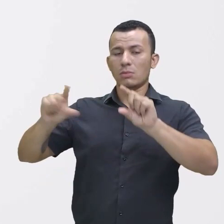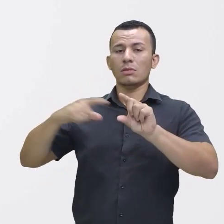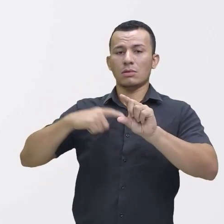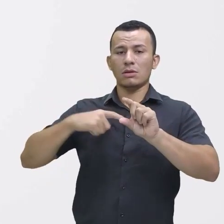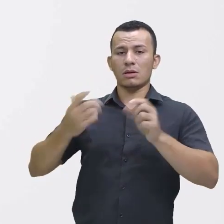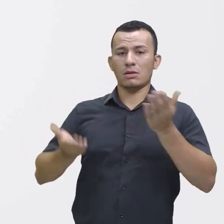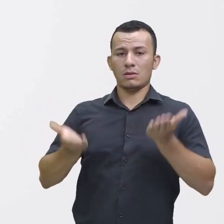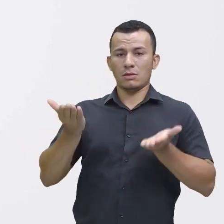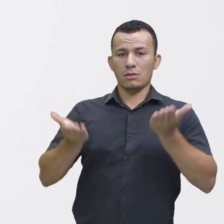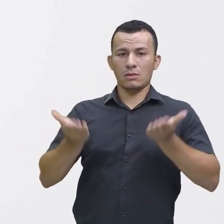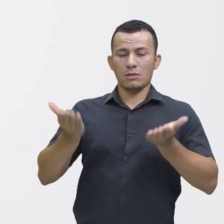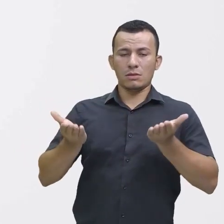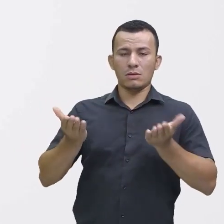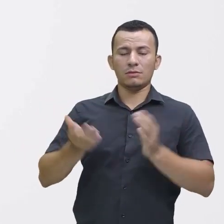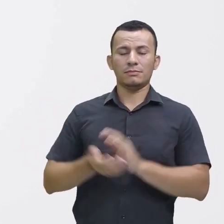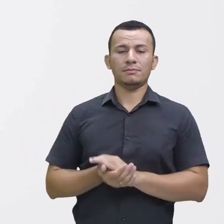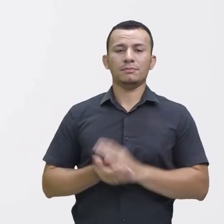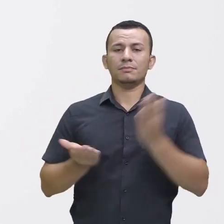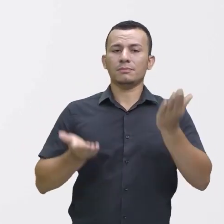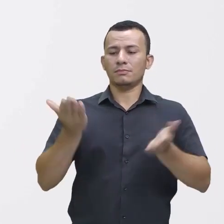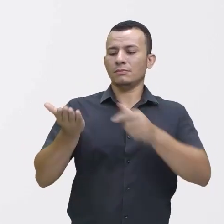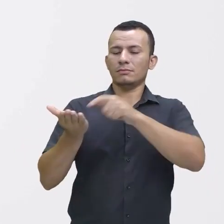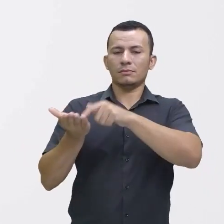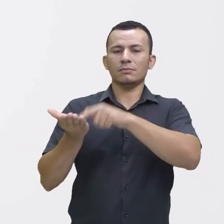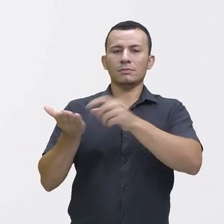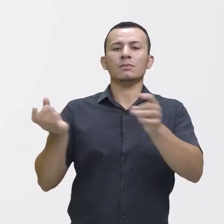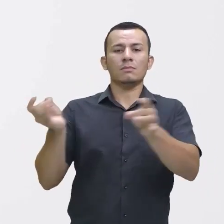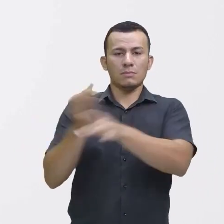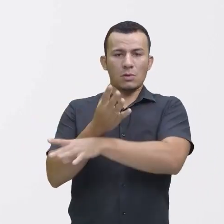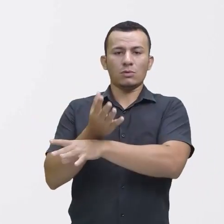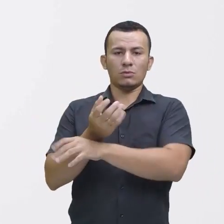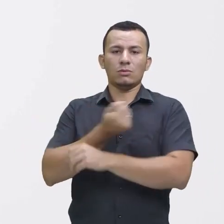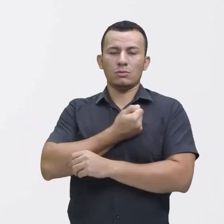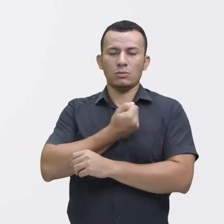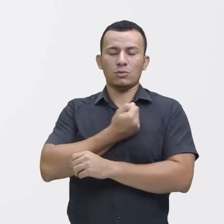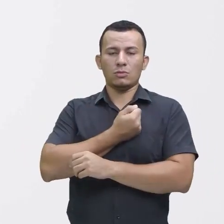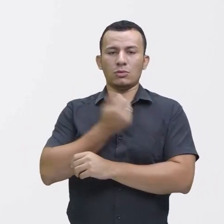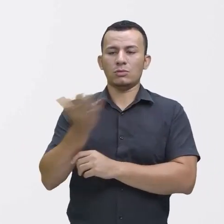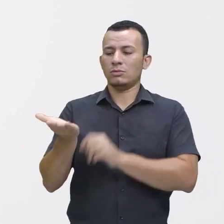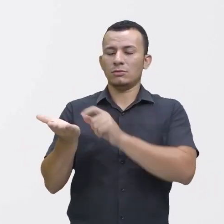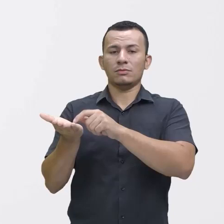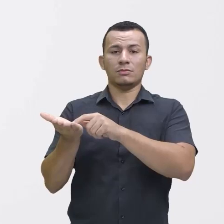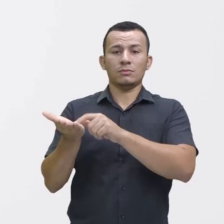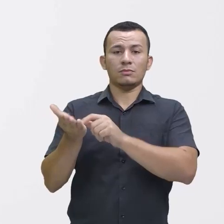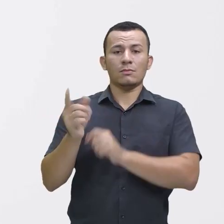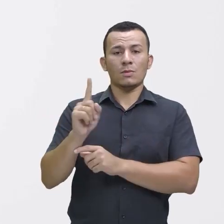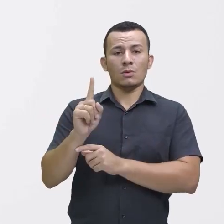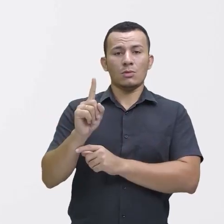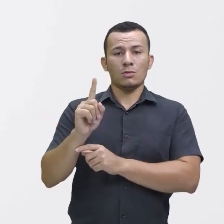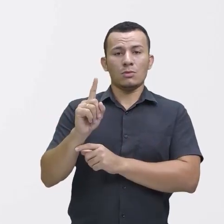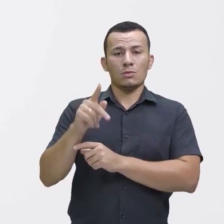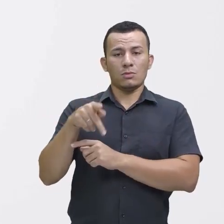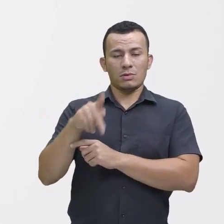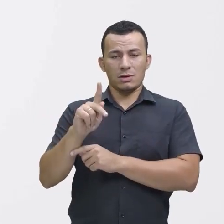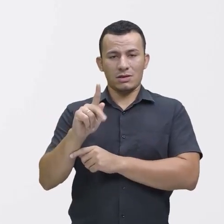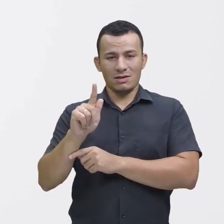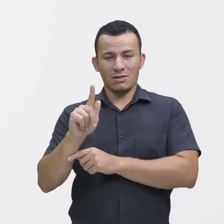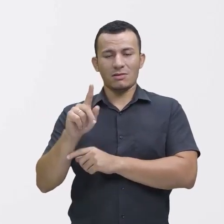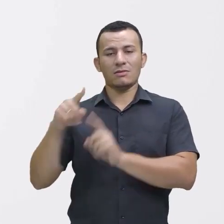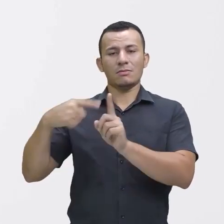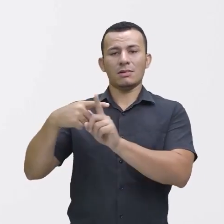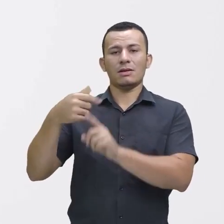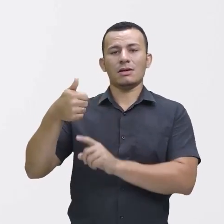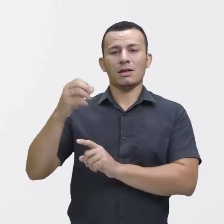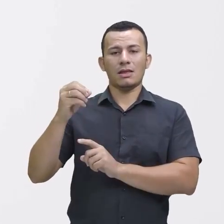A balança do outro lado já tem todo o resultado, que é 1 quilo mais 10 quilos, que é